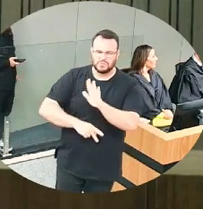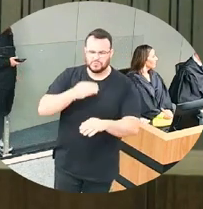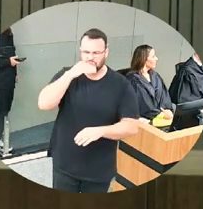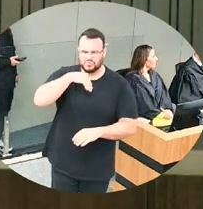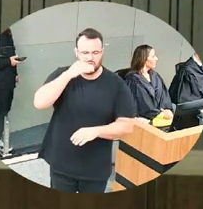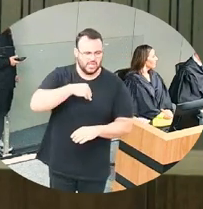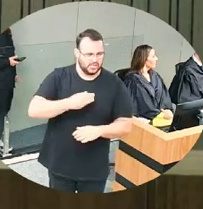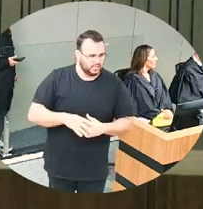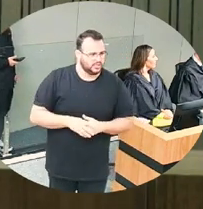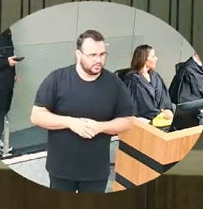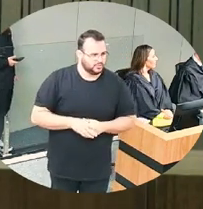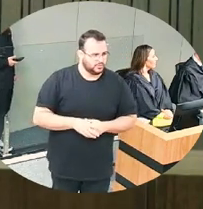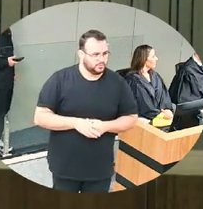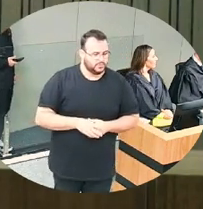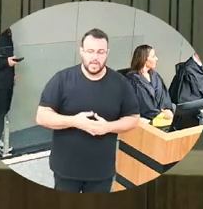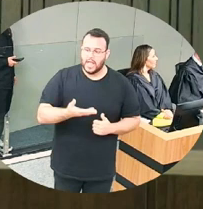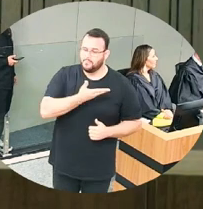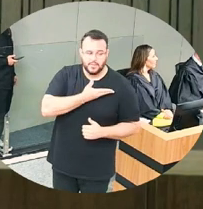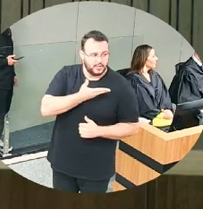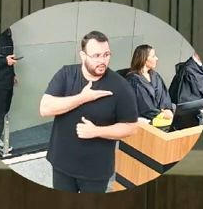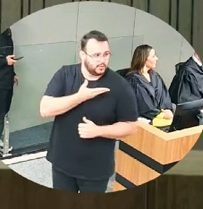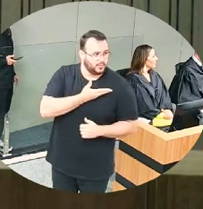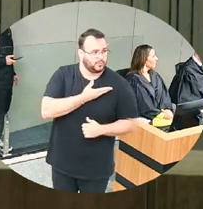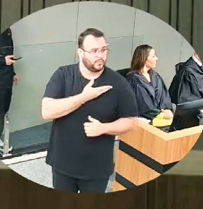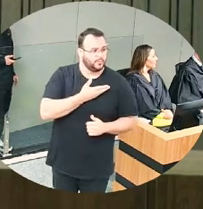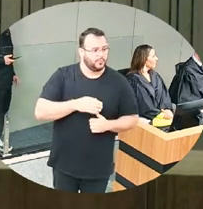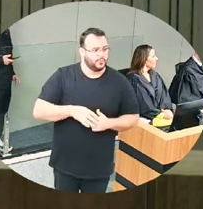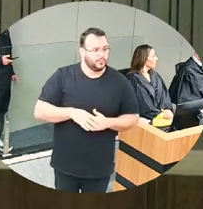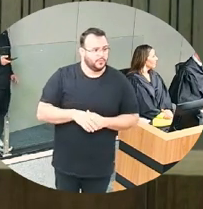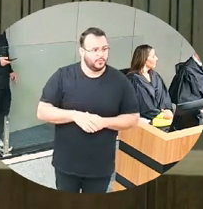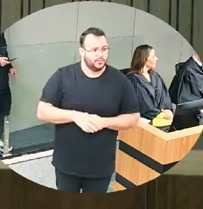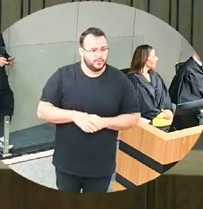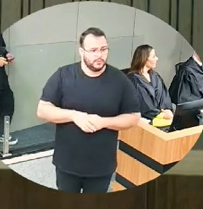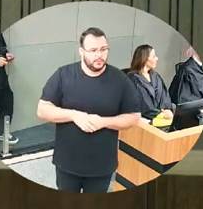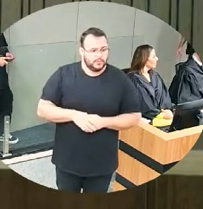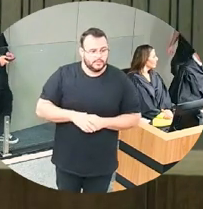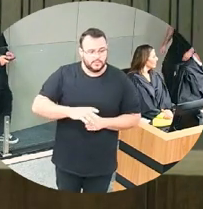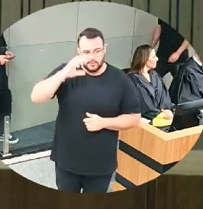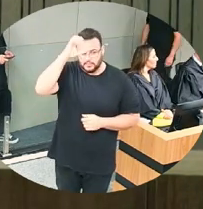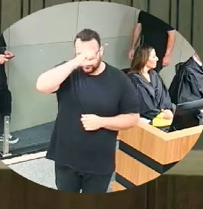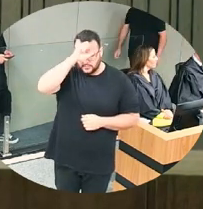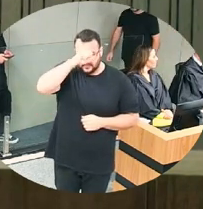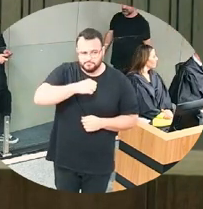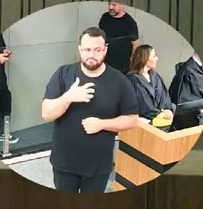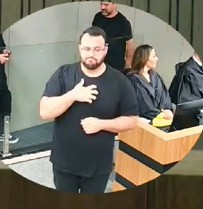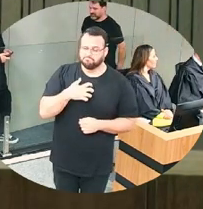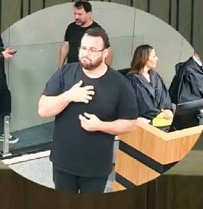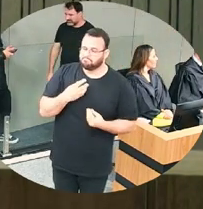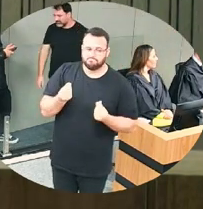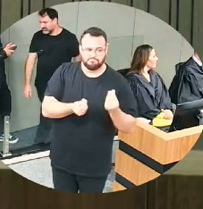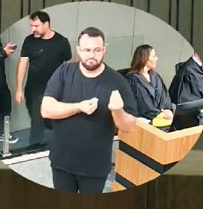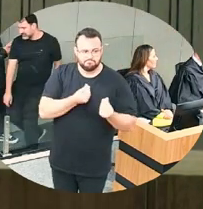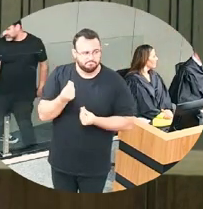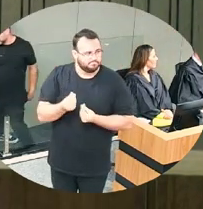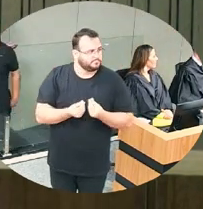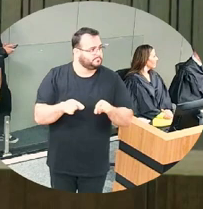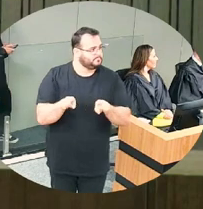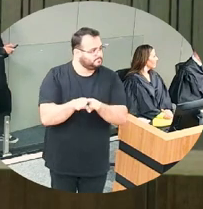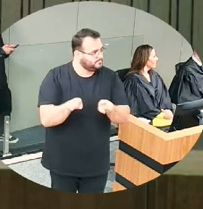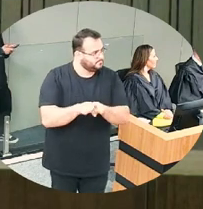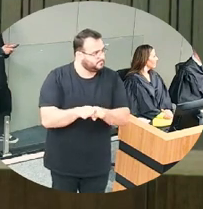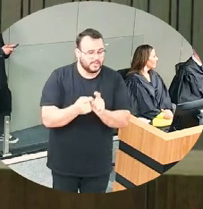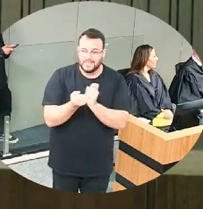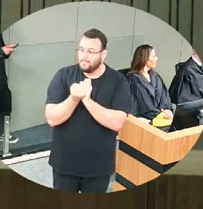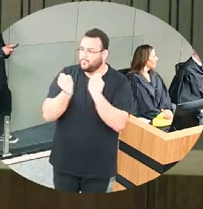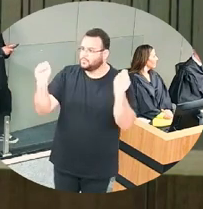mal sucedido aos amigos com eles aprendi o sentido da comunidade e que